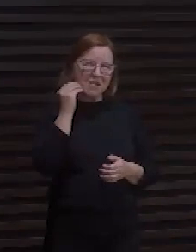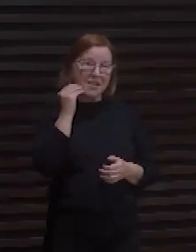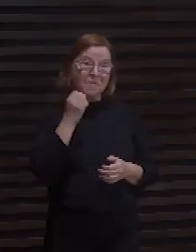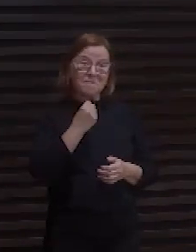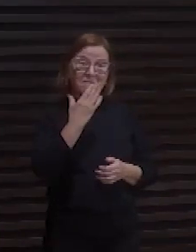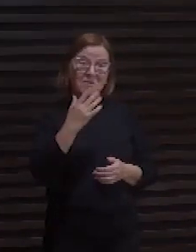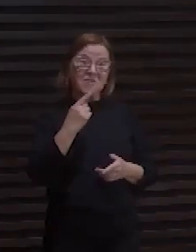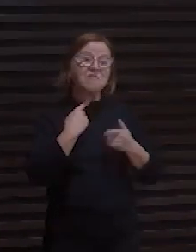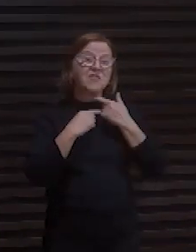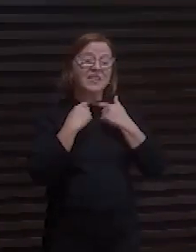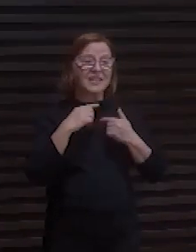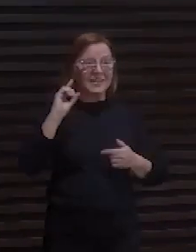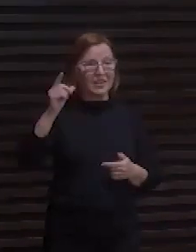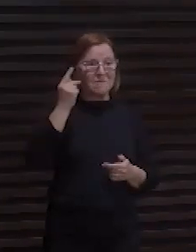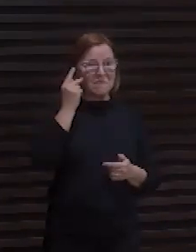Deus para mim,